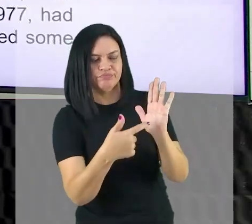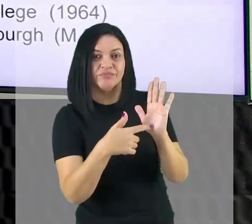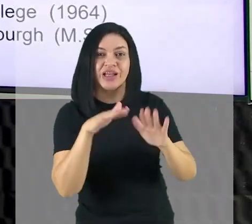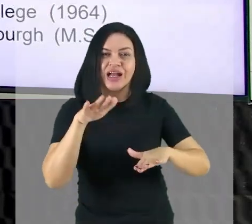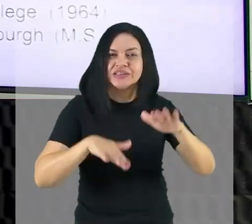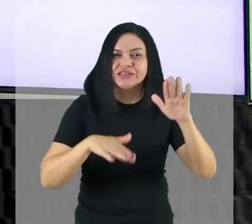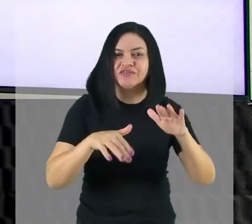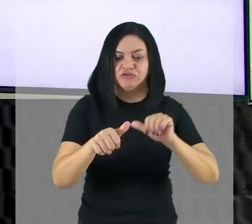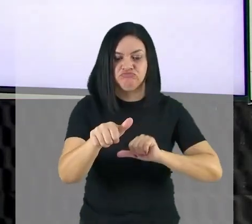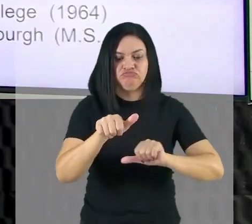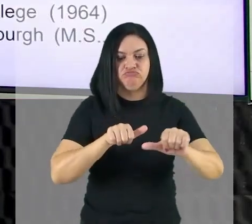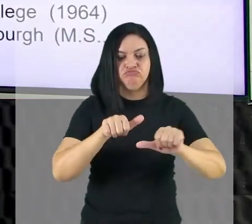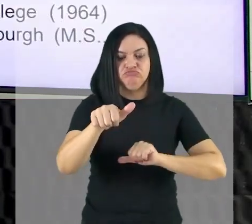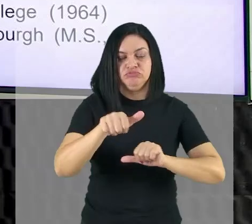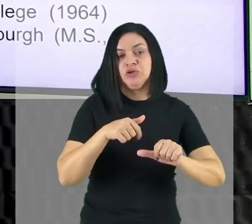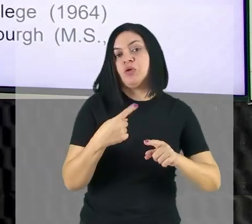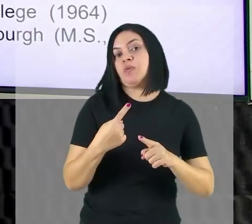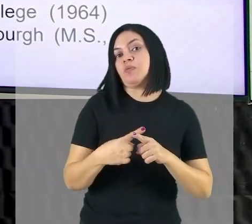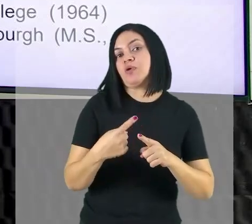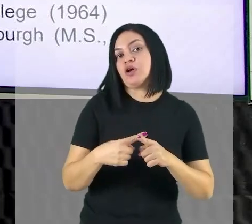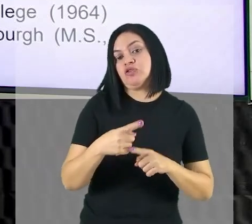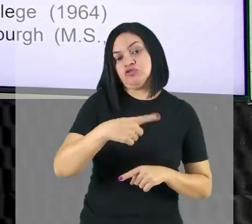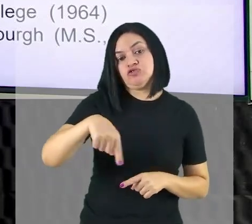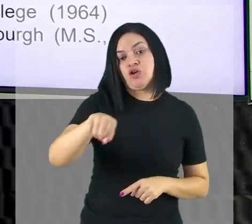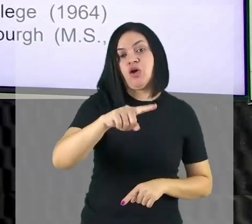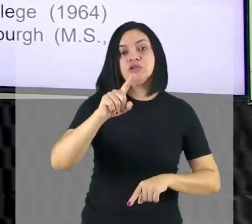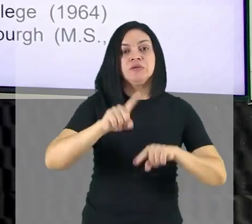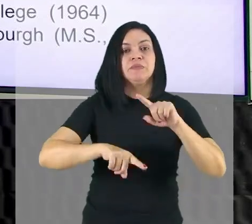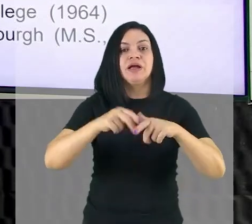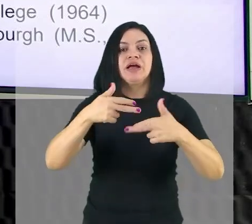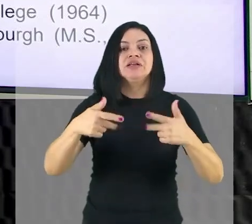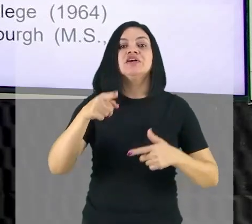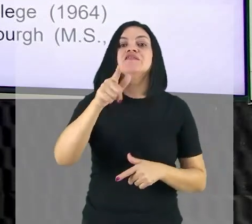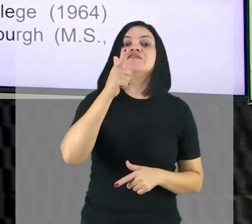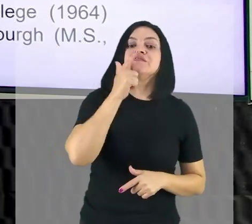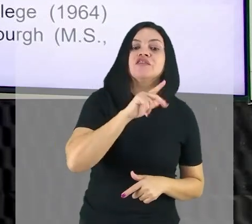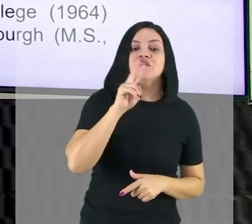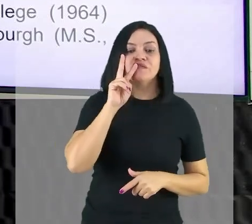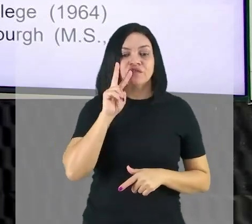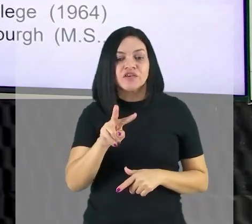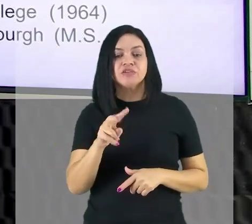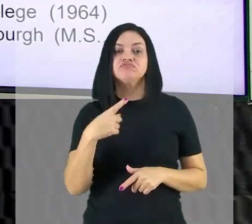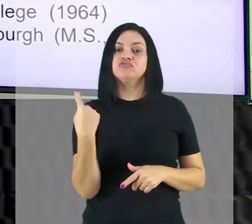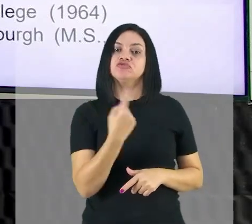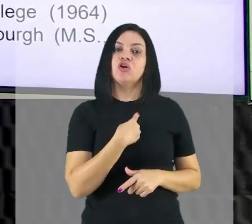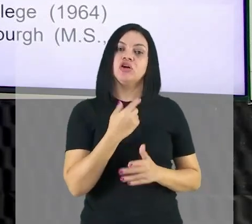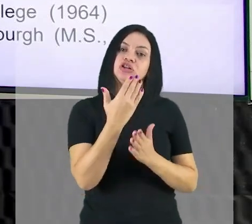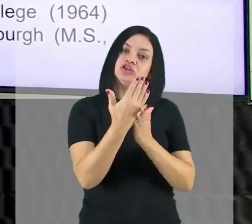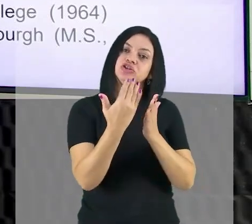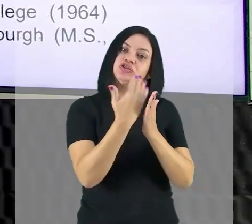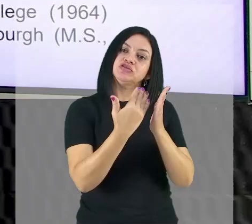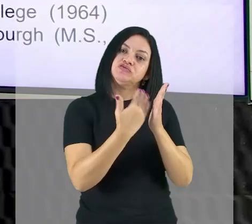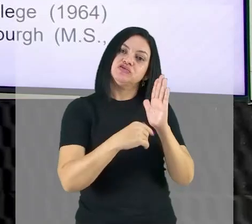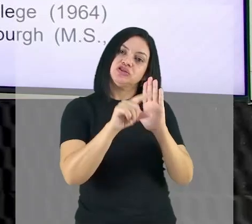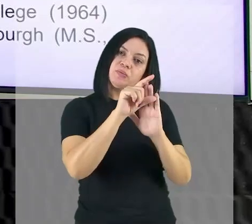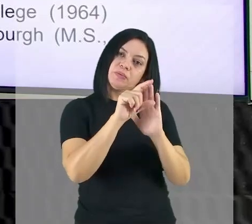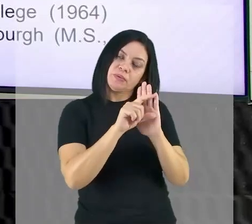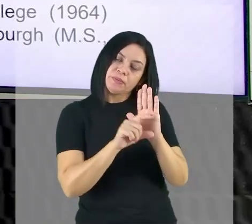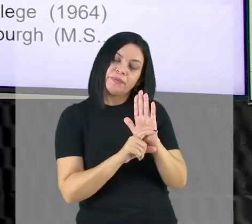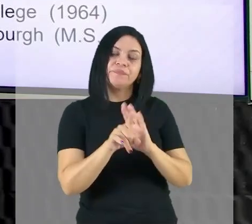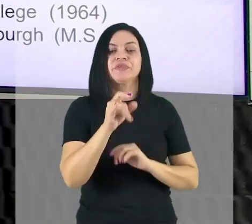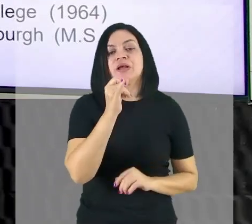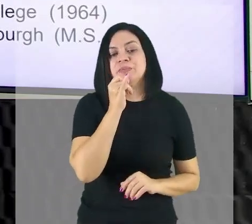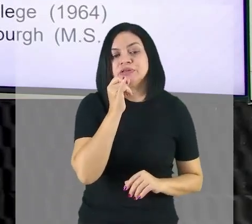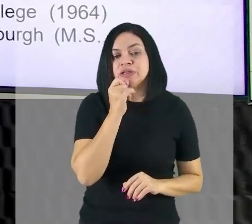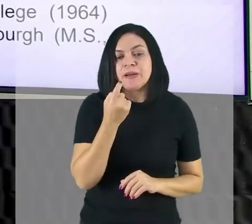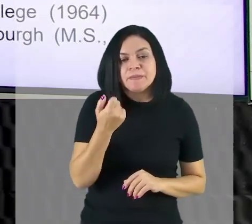está alterada, porque o nosso material aqui, para vocês conseguirem visualizar, a gente divide em mais vezes. Então, por exemplo, a